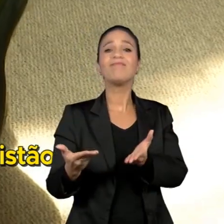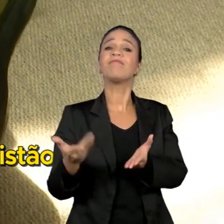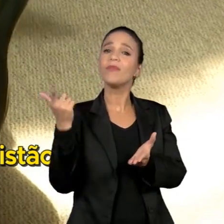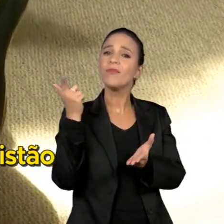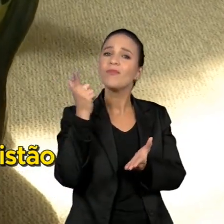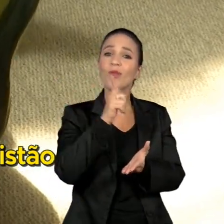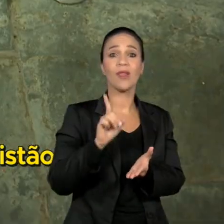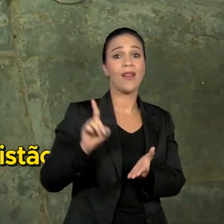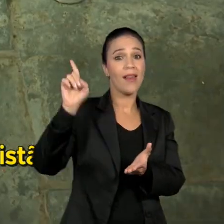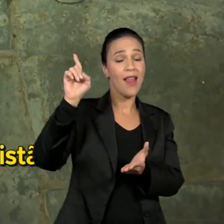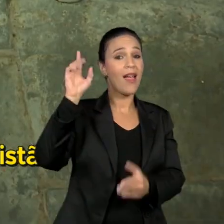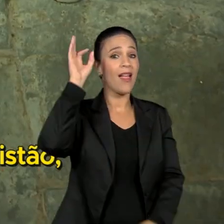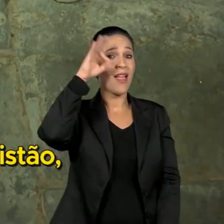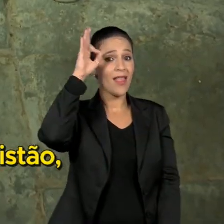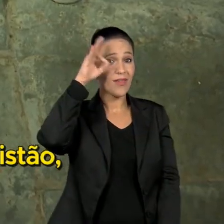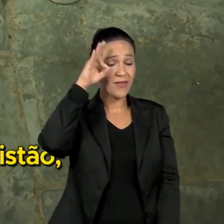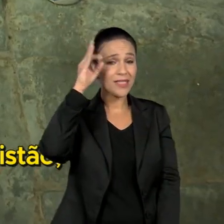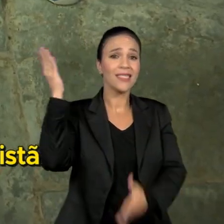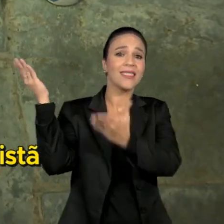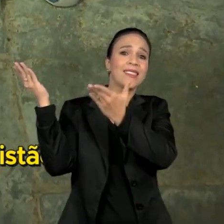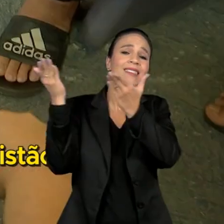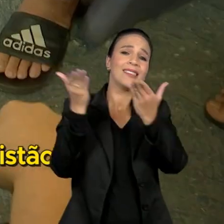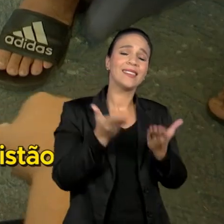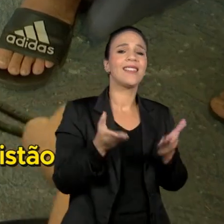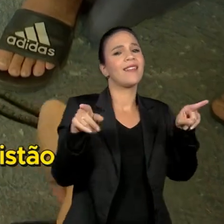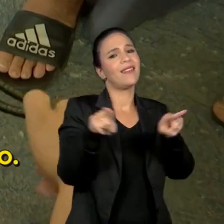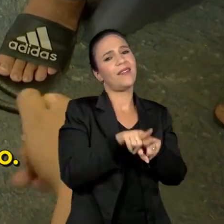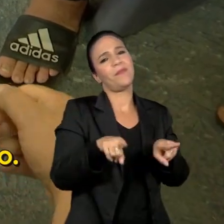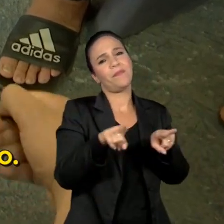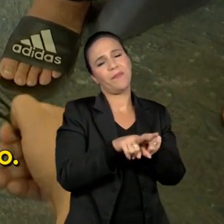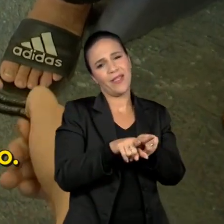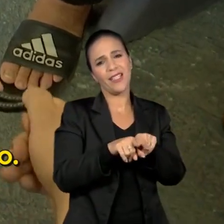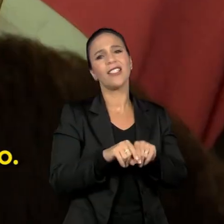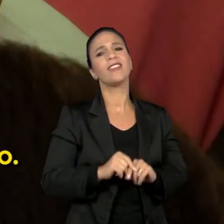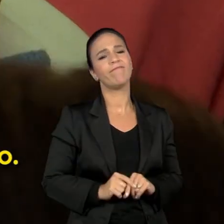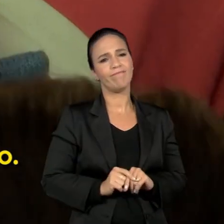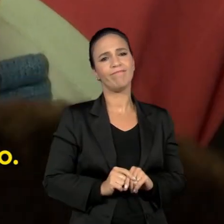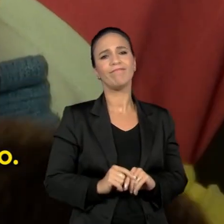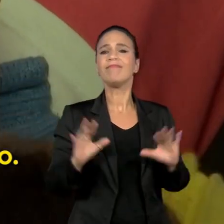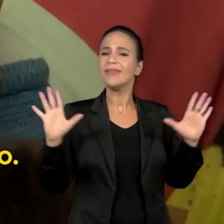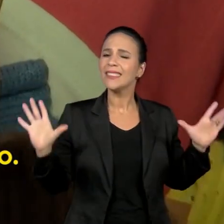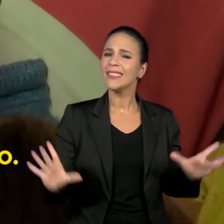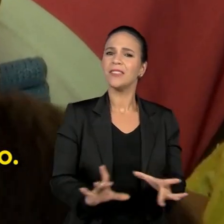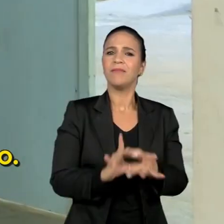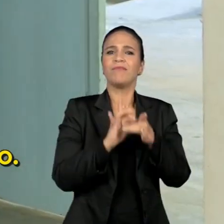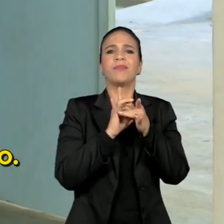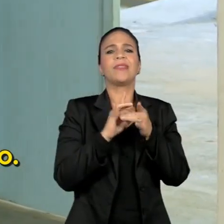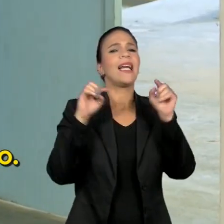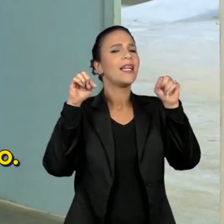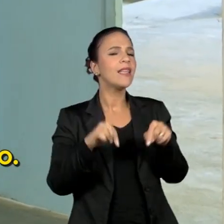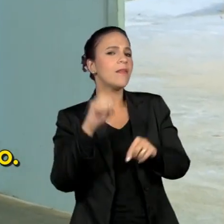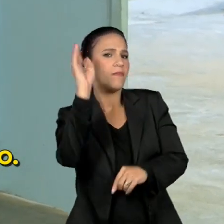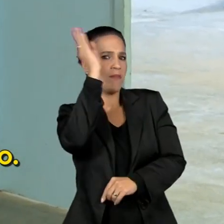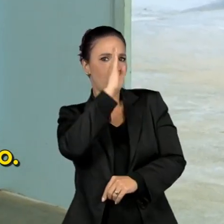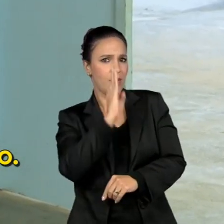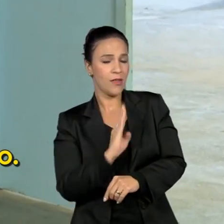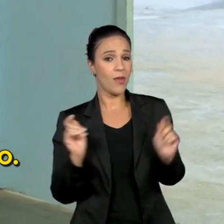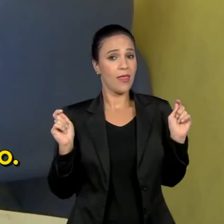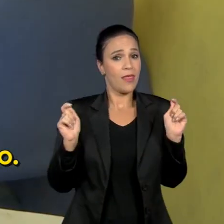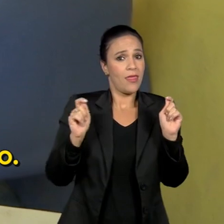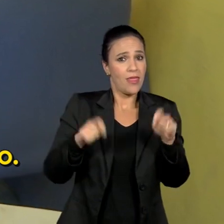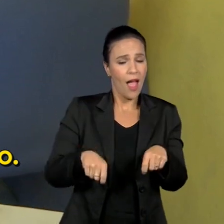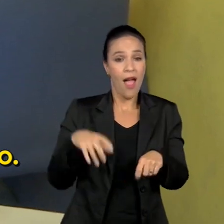como se sente. Meu único pedido ao governo Brasil é que facilite o processo de